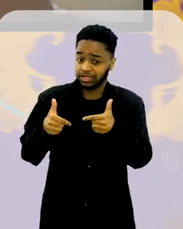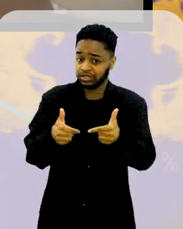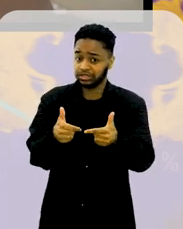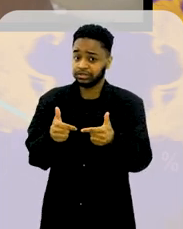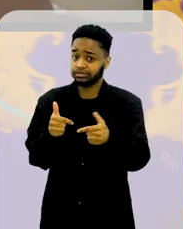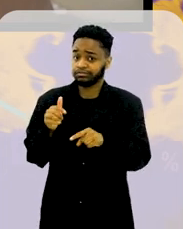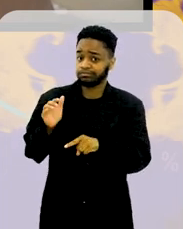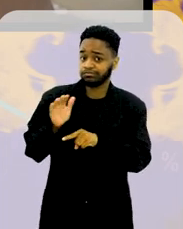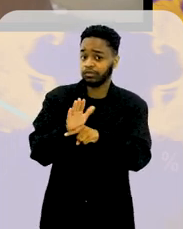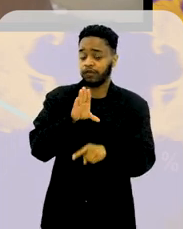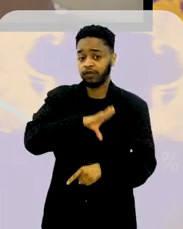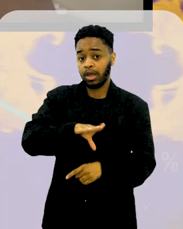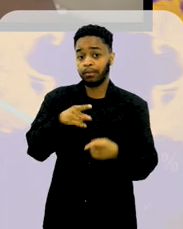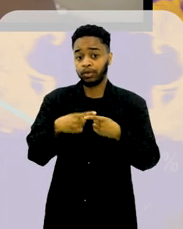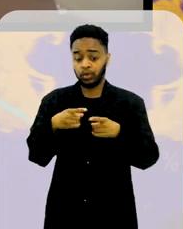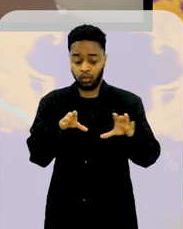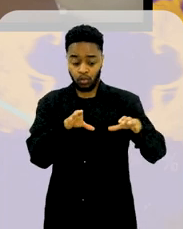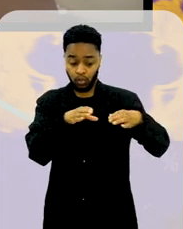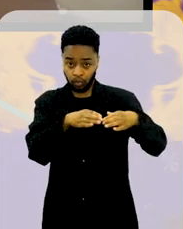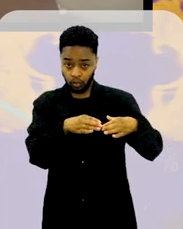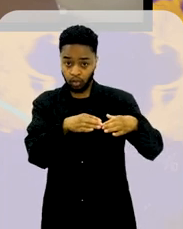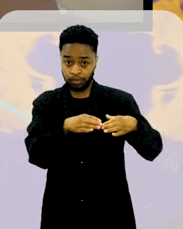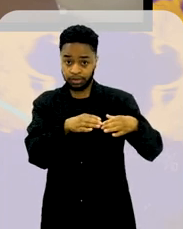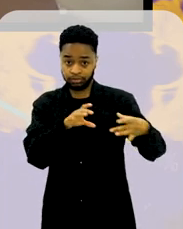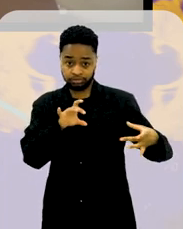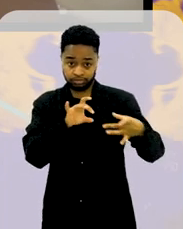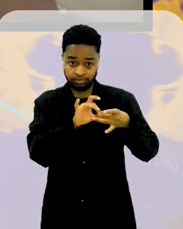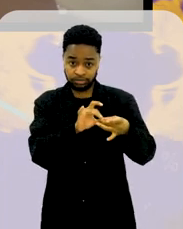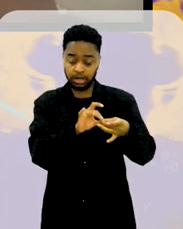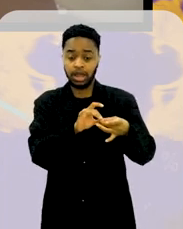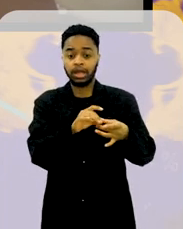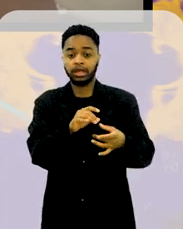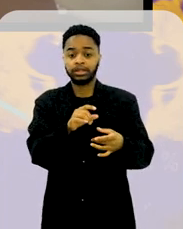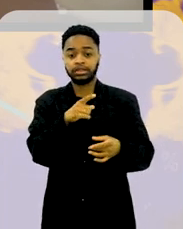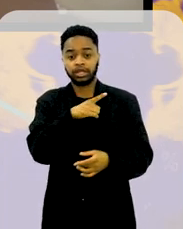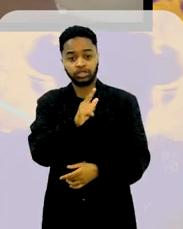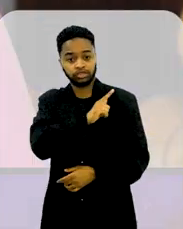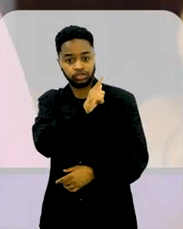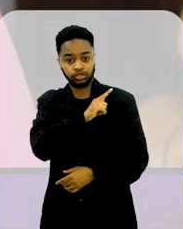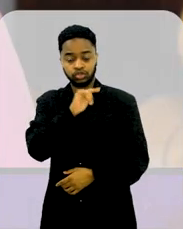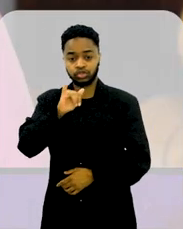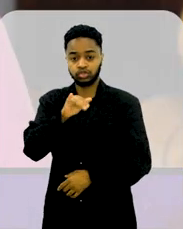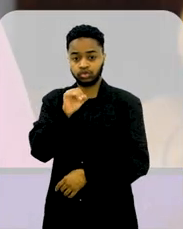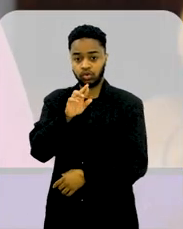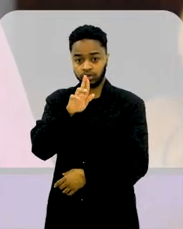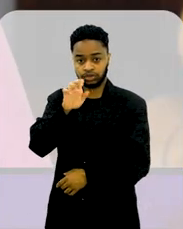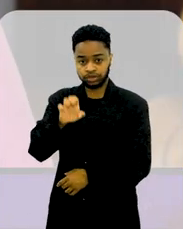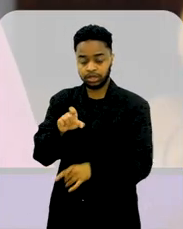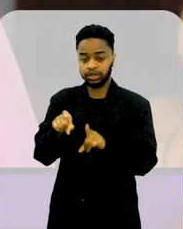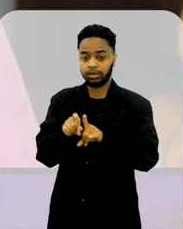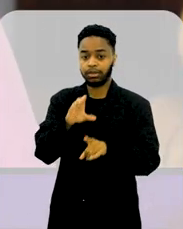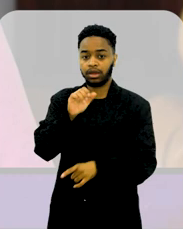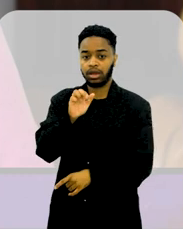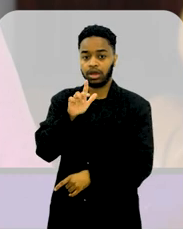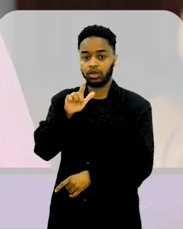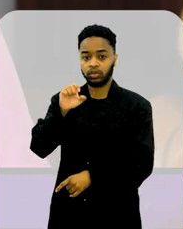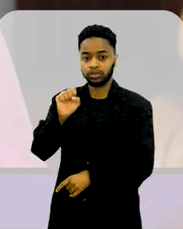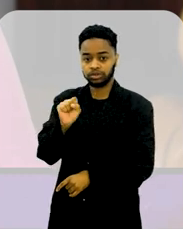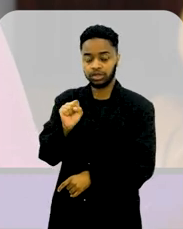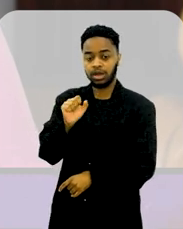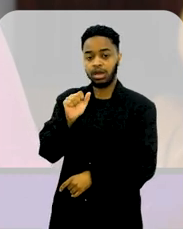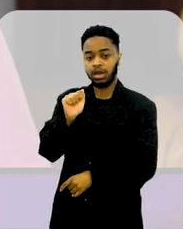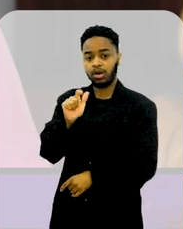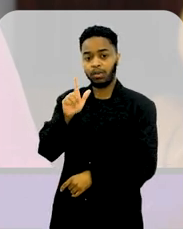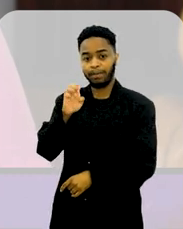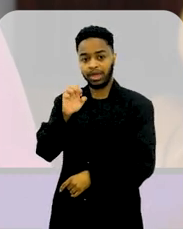porque o clube associativo dono do futebol na gestão de Jorge salgado e Carlos Roberto Osório em que eles